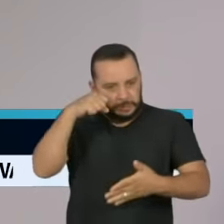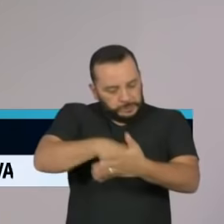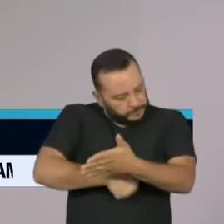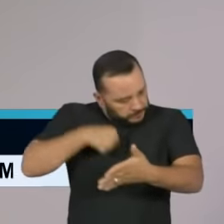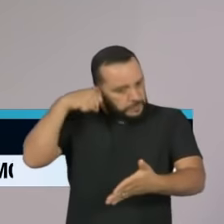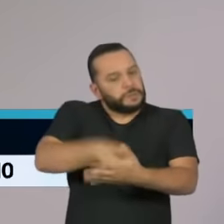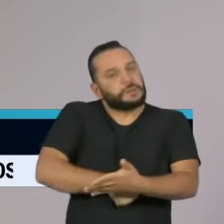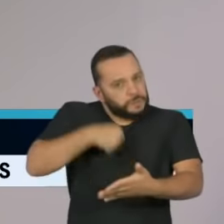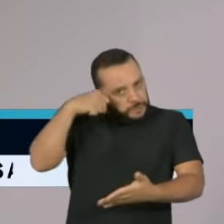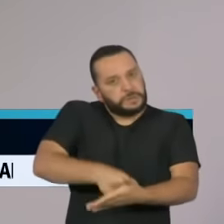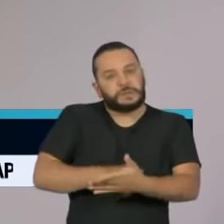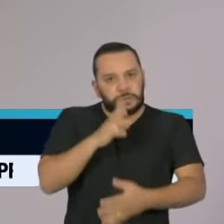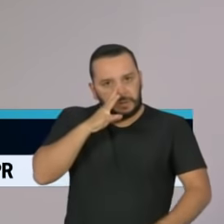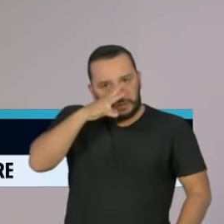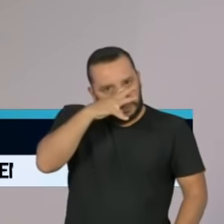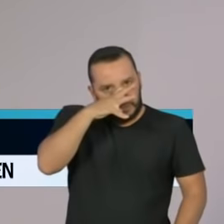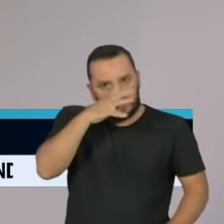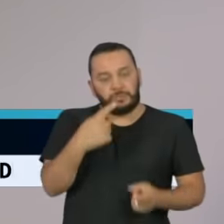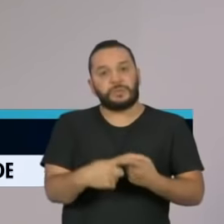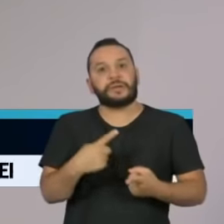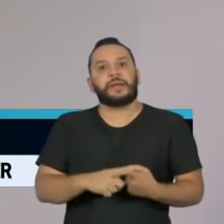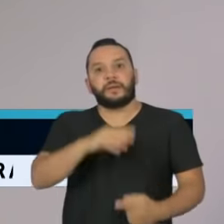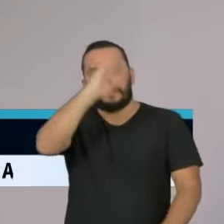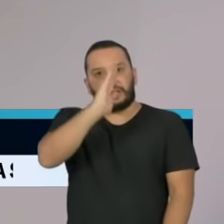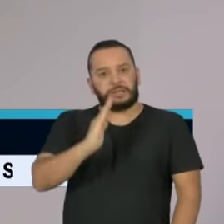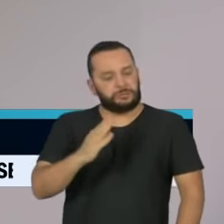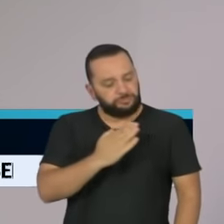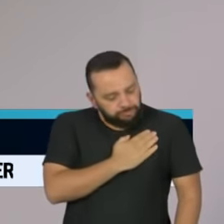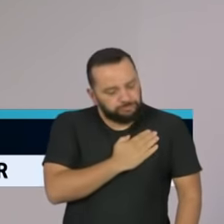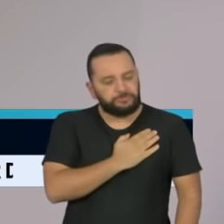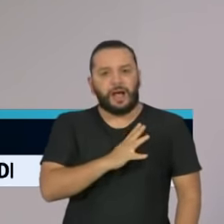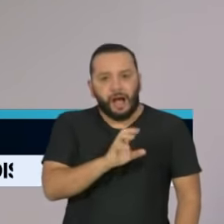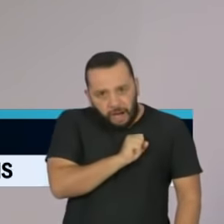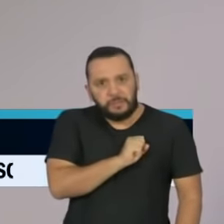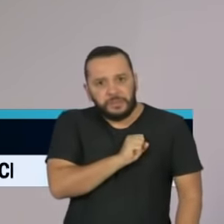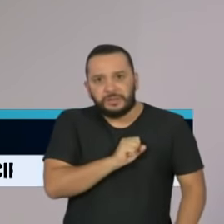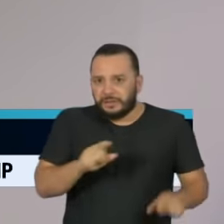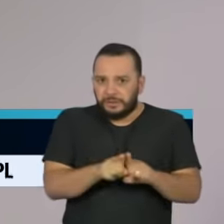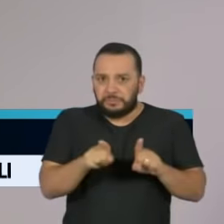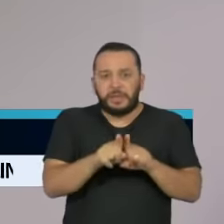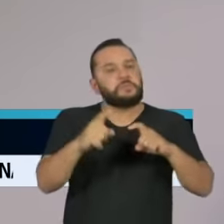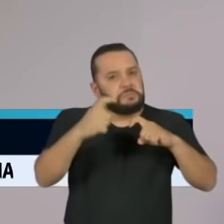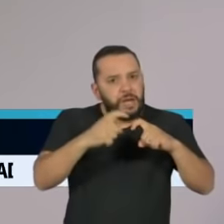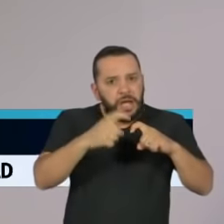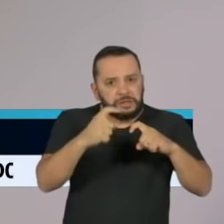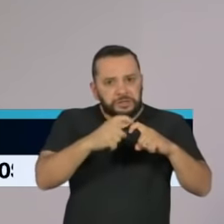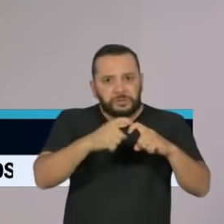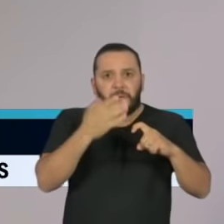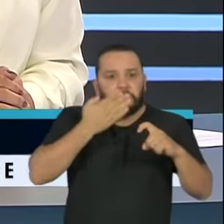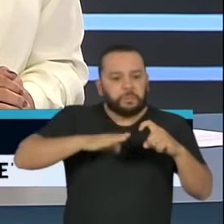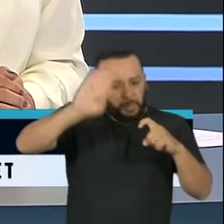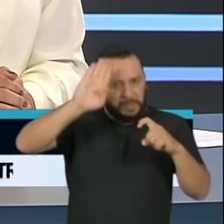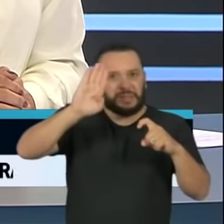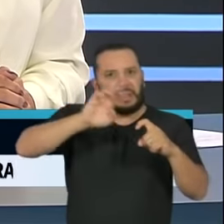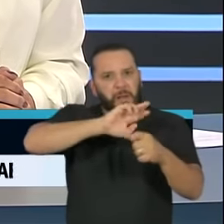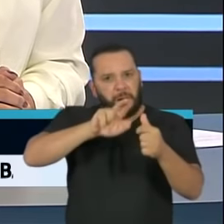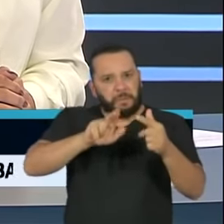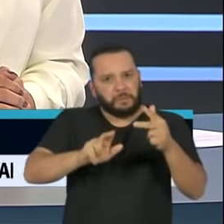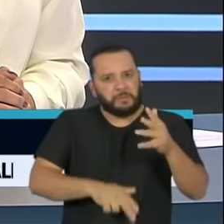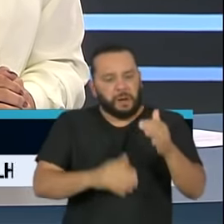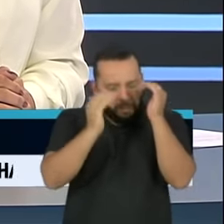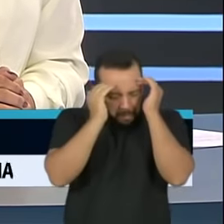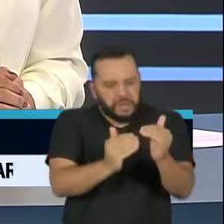fazendo, com muito patriotismo. Um médico honrando seu juramento para suportar uma situação dessa.